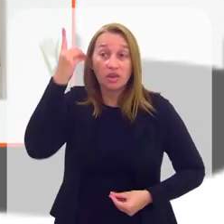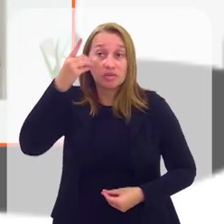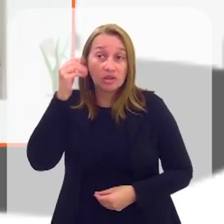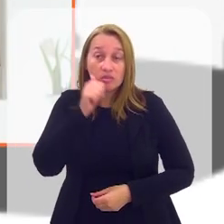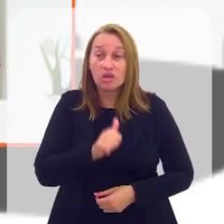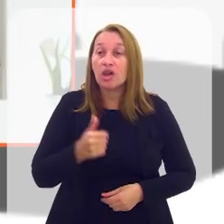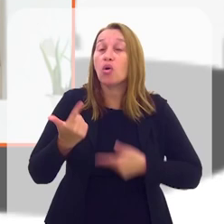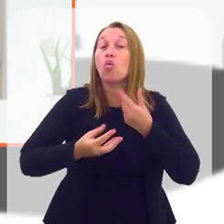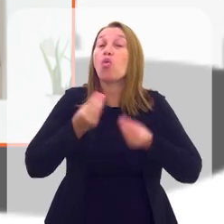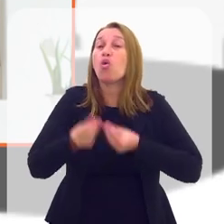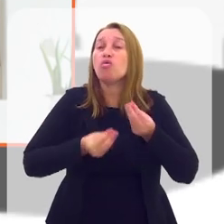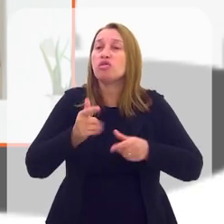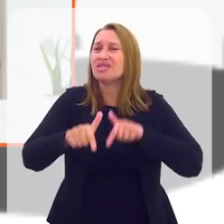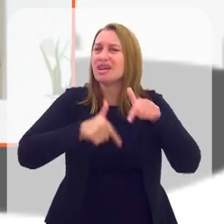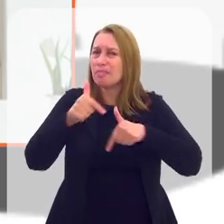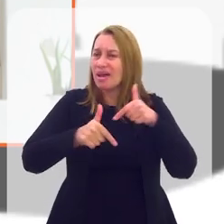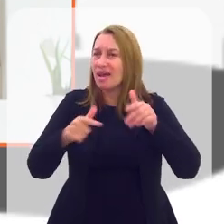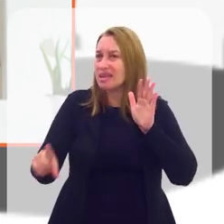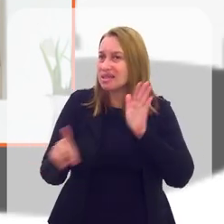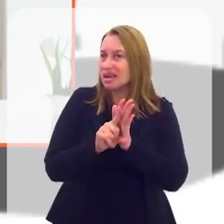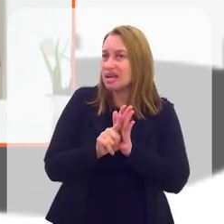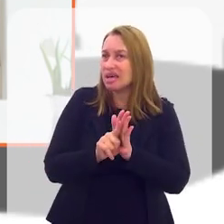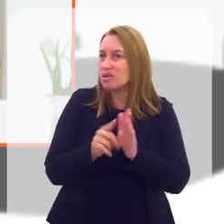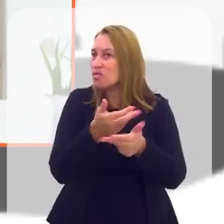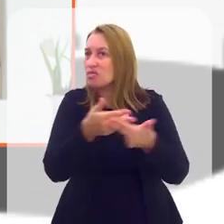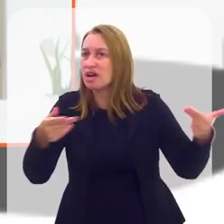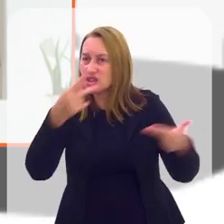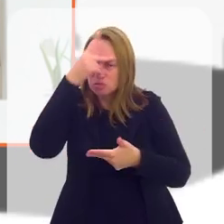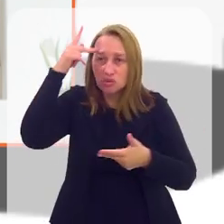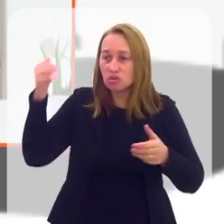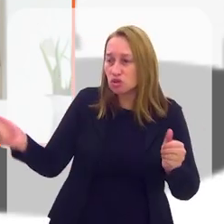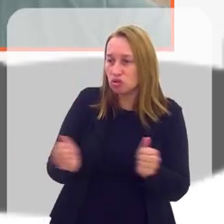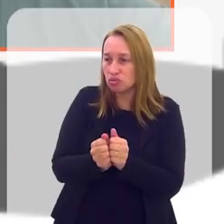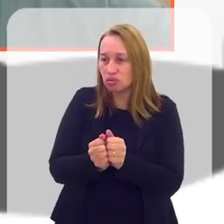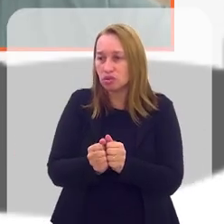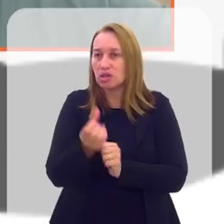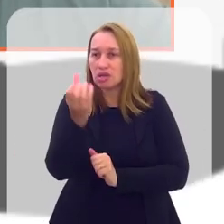Como é que foi trabalhar essa lei a seis mãos?